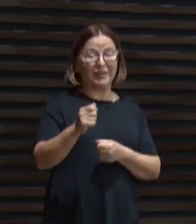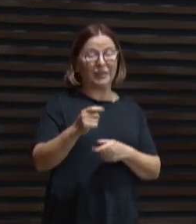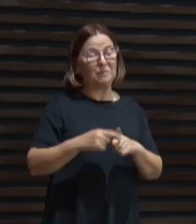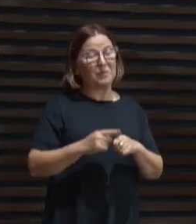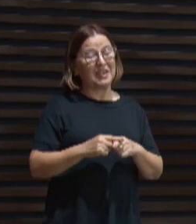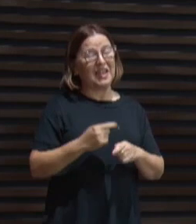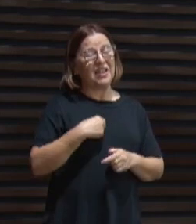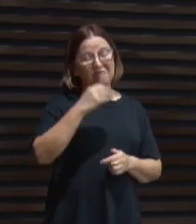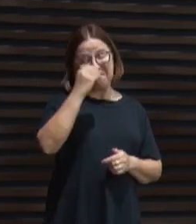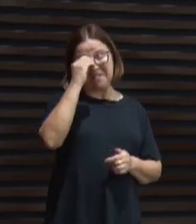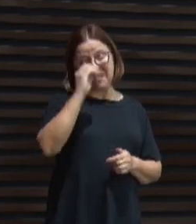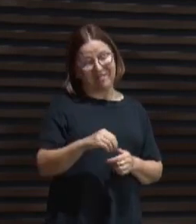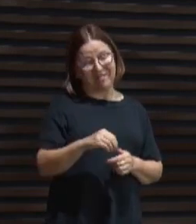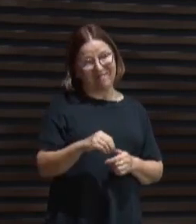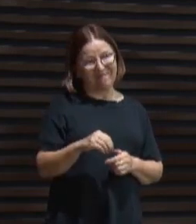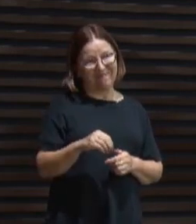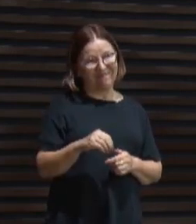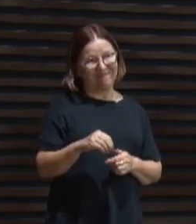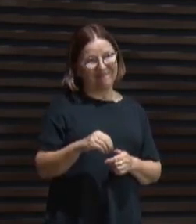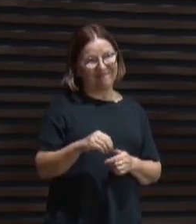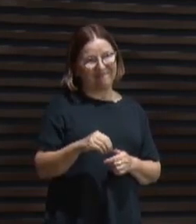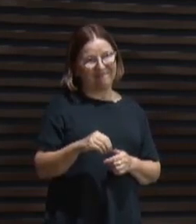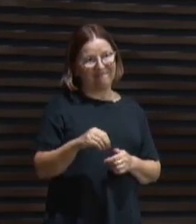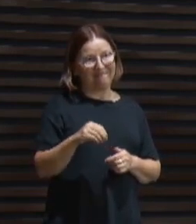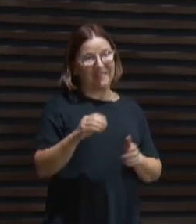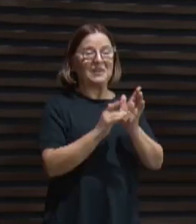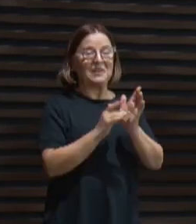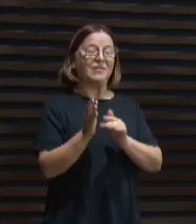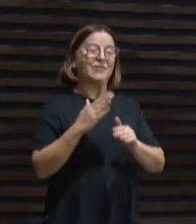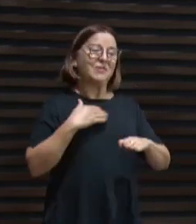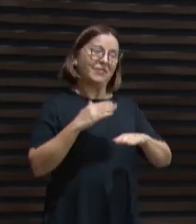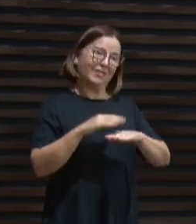como pescador de homens que Jesus me chamou.